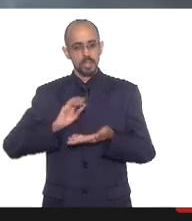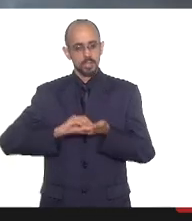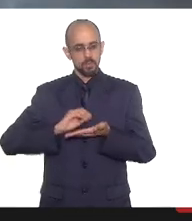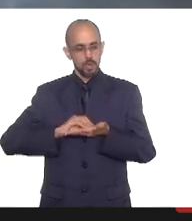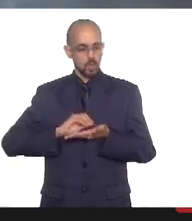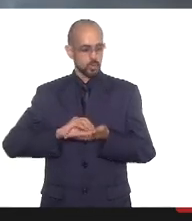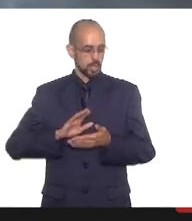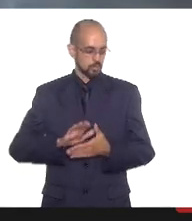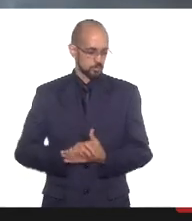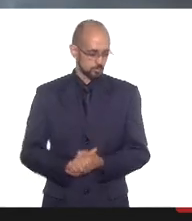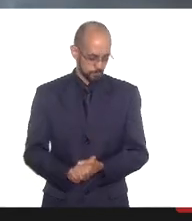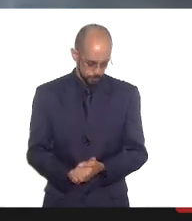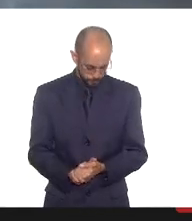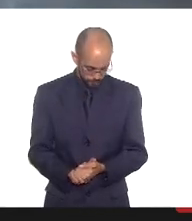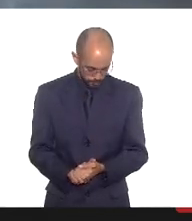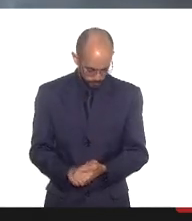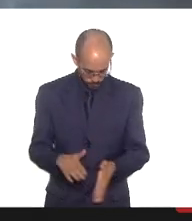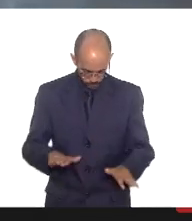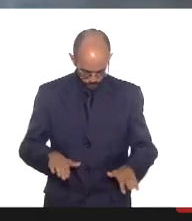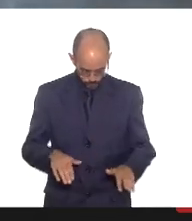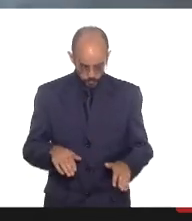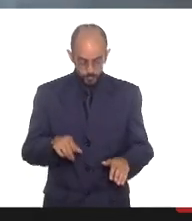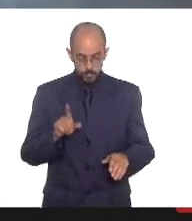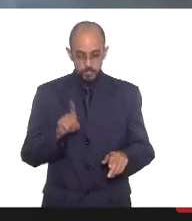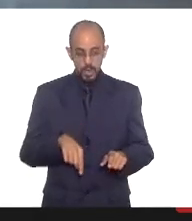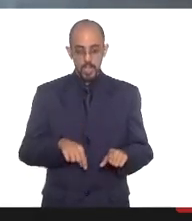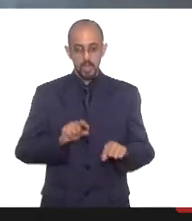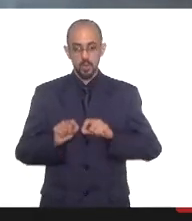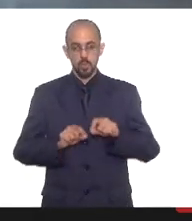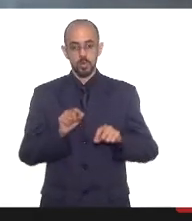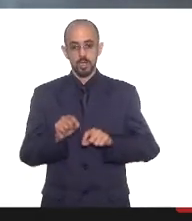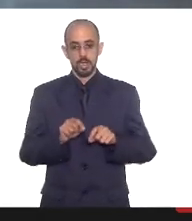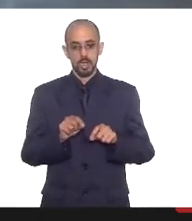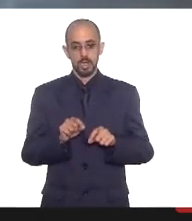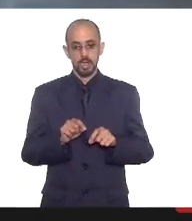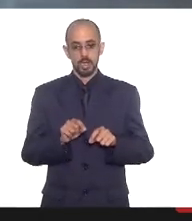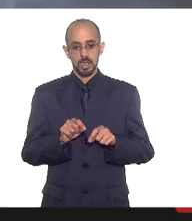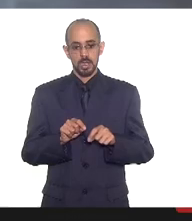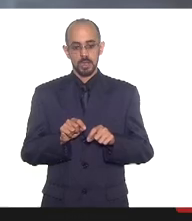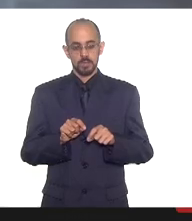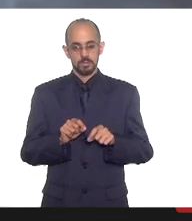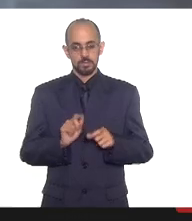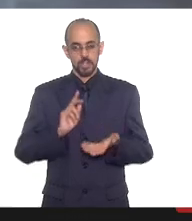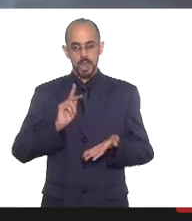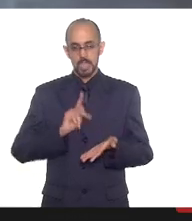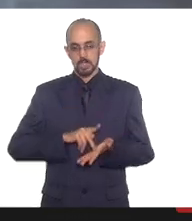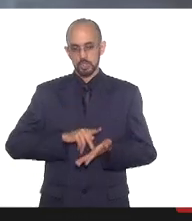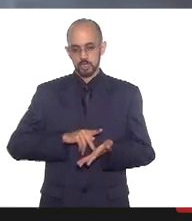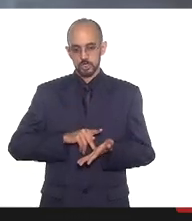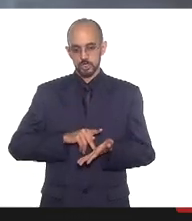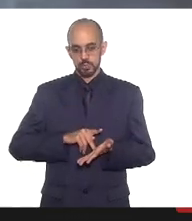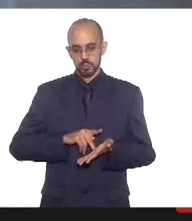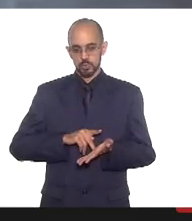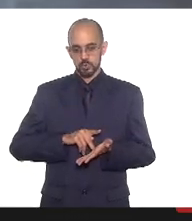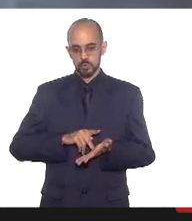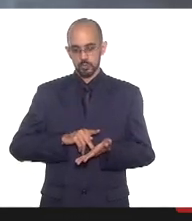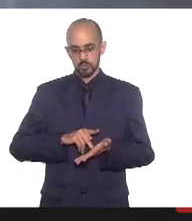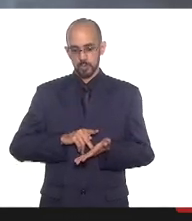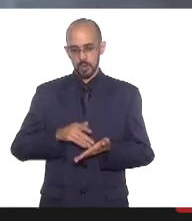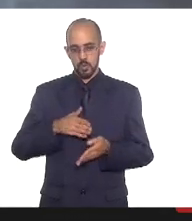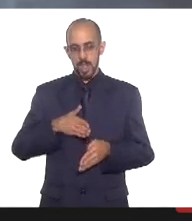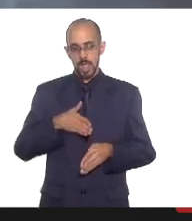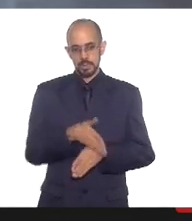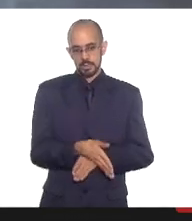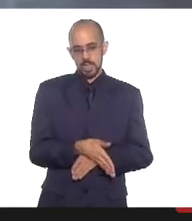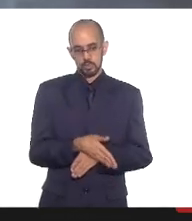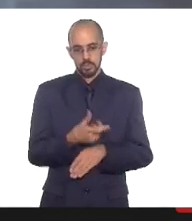é e é legítima Diogo Augusto de todos né pra ter acesso essa vacinação